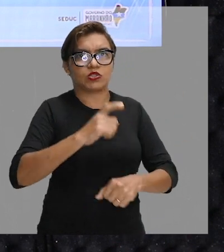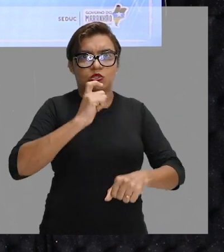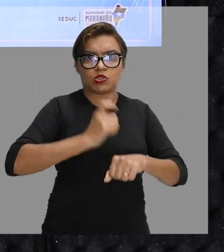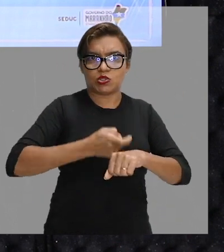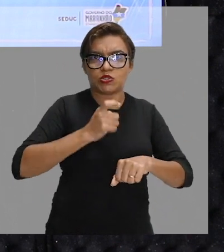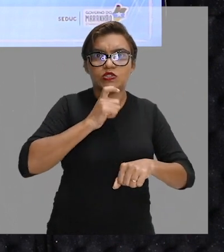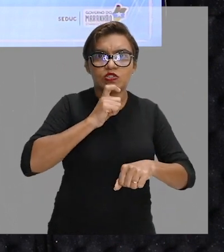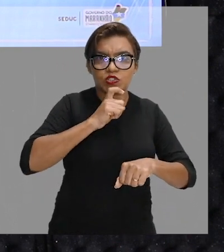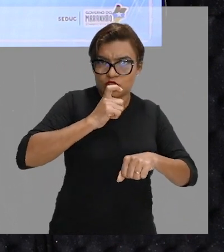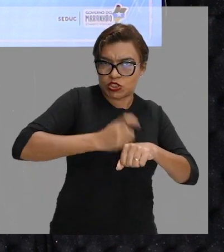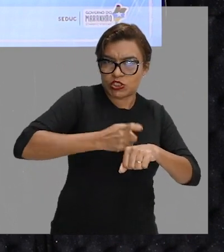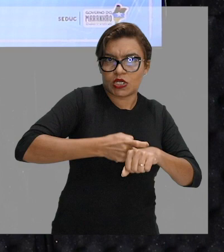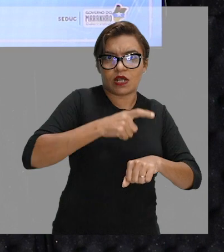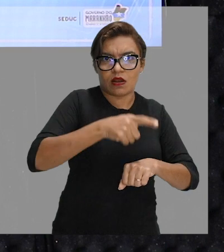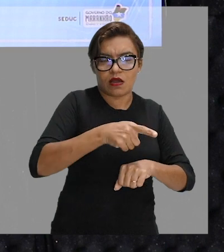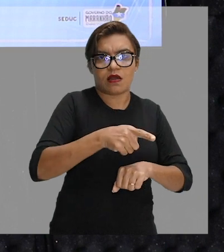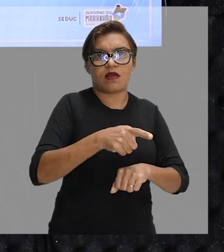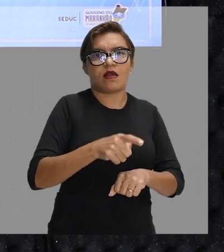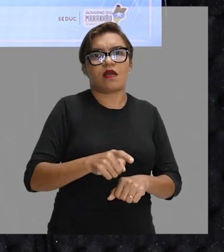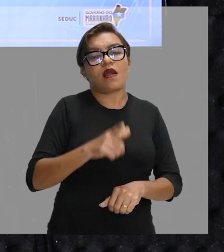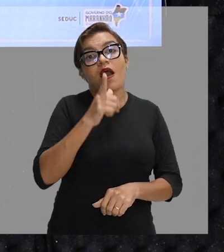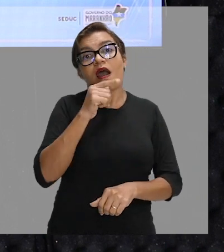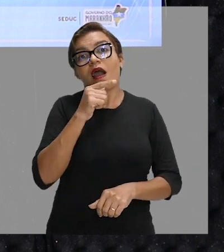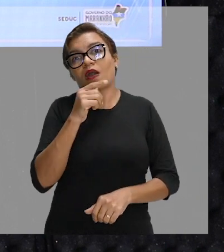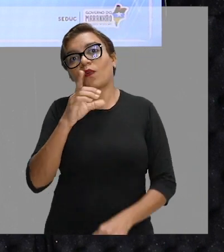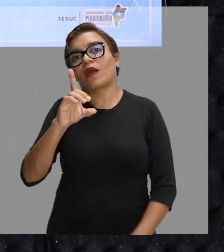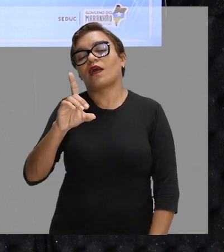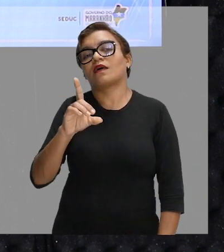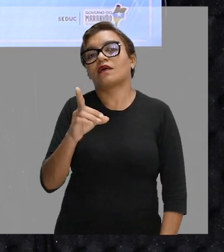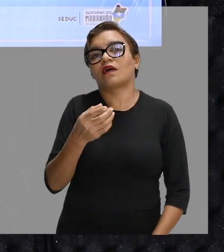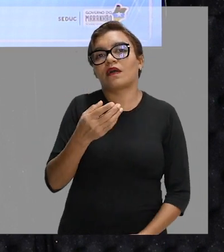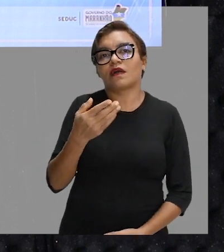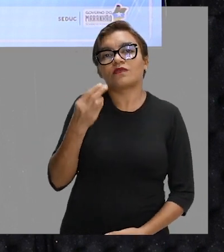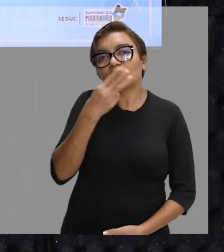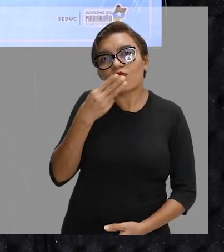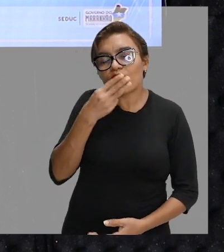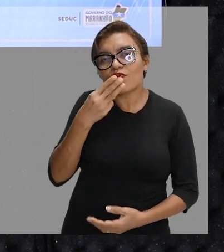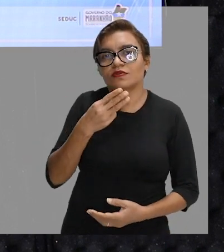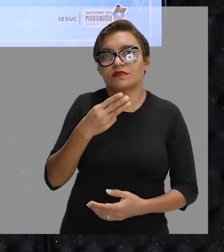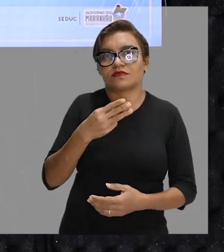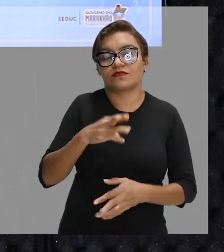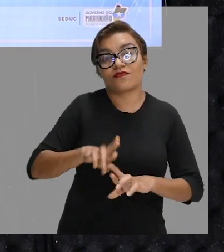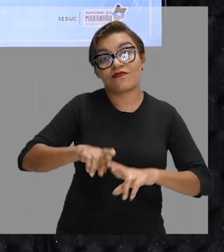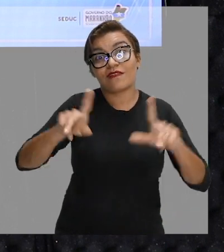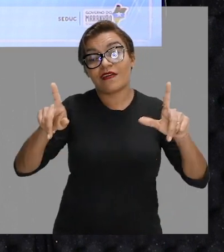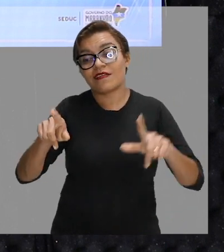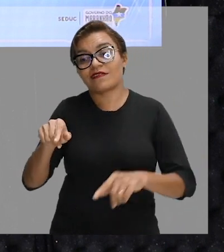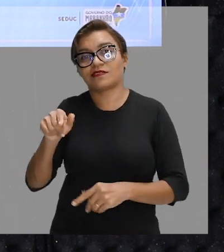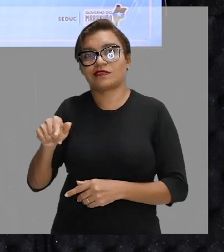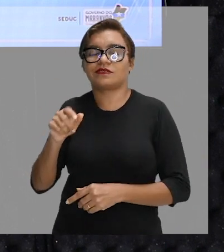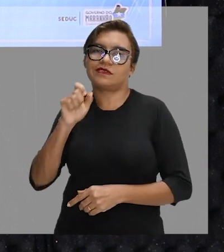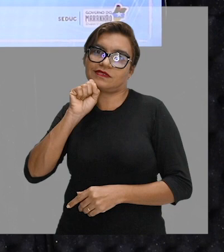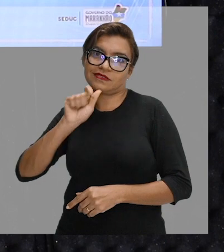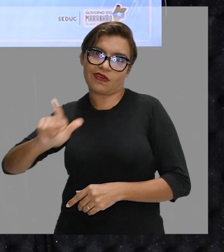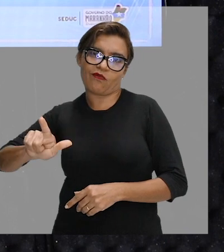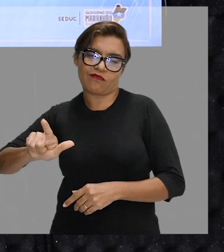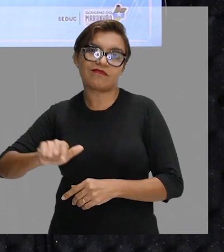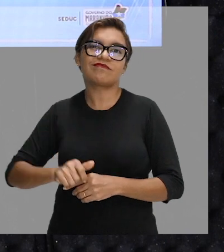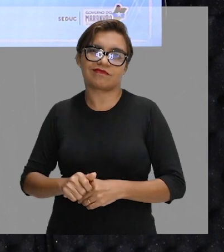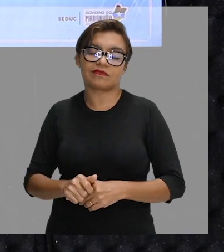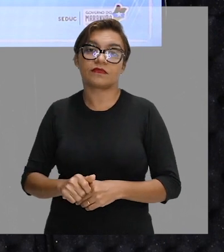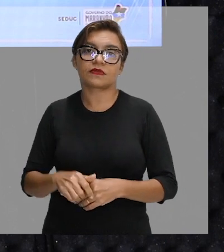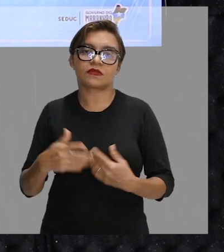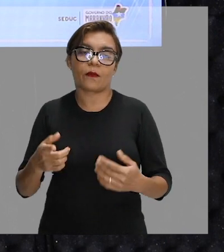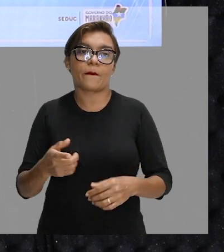forma, ali é água doce e não água salgada. Então, vai congelar primeiro